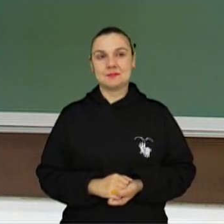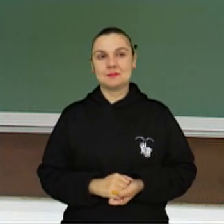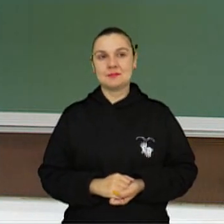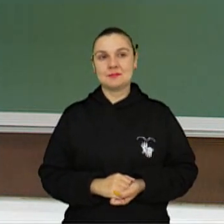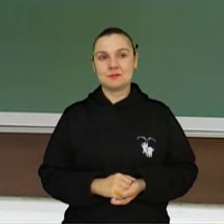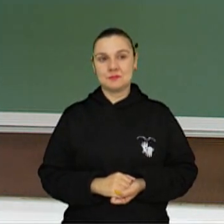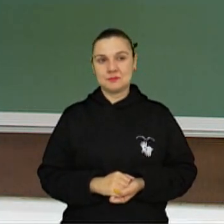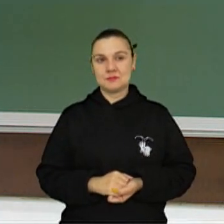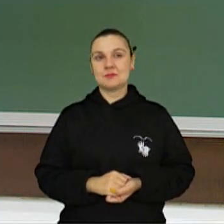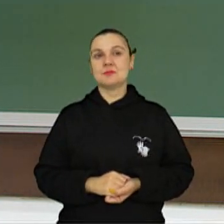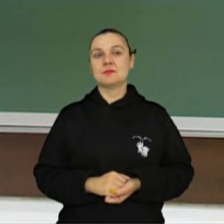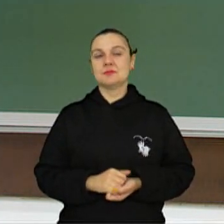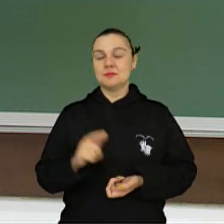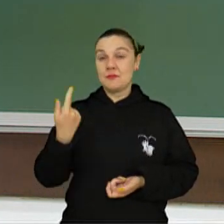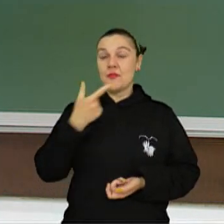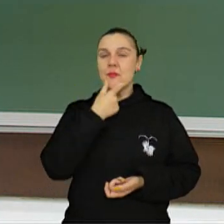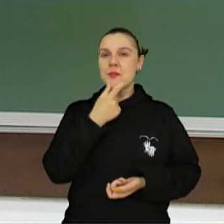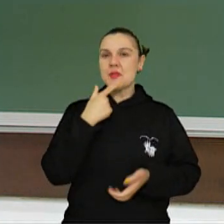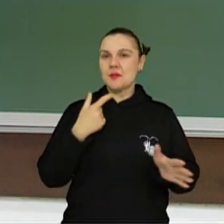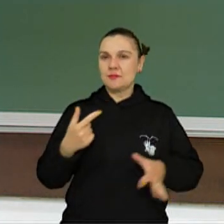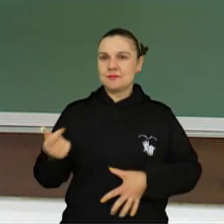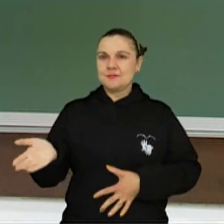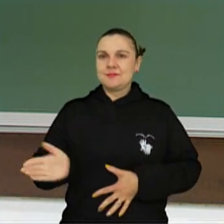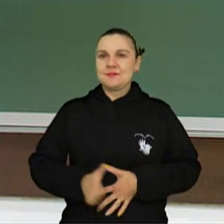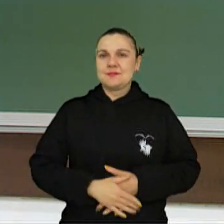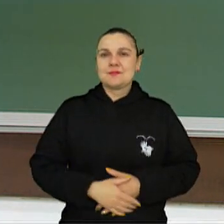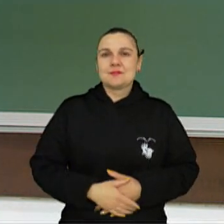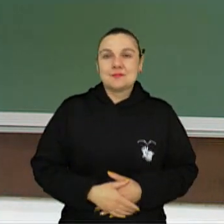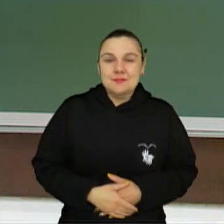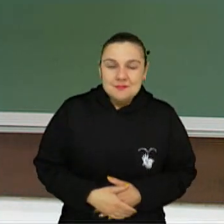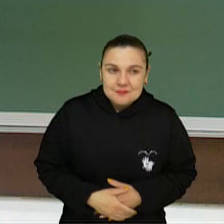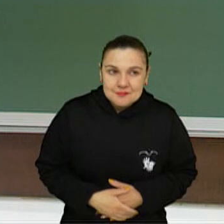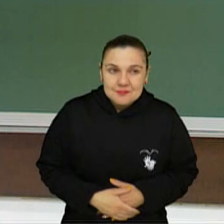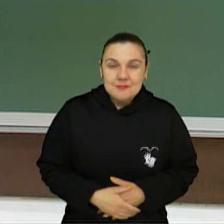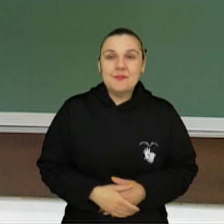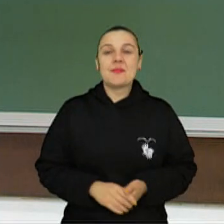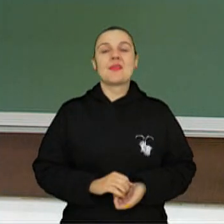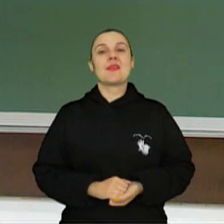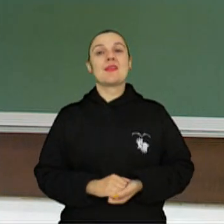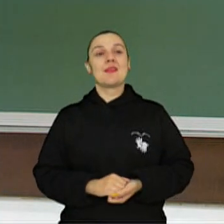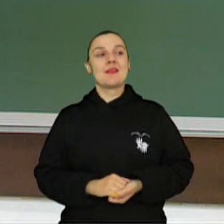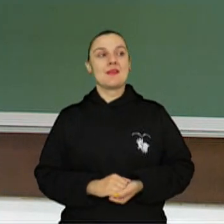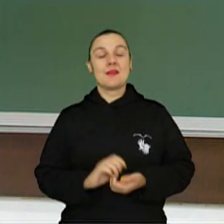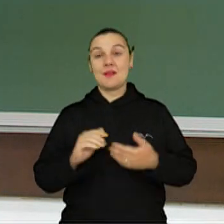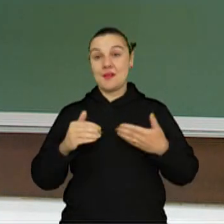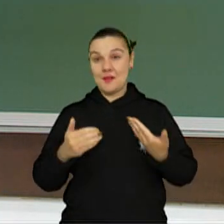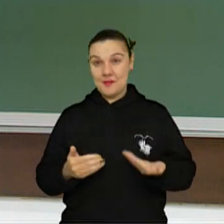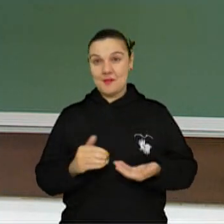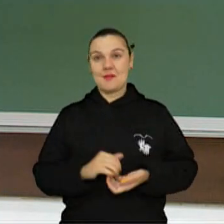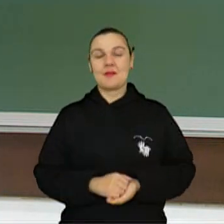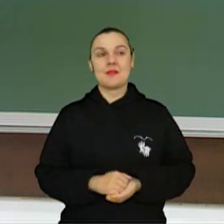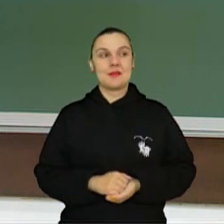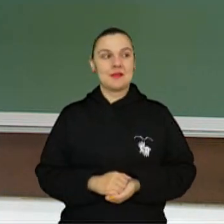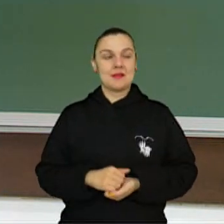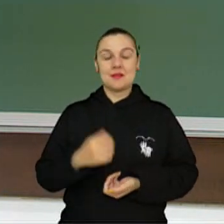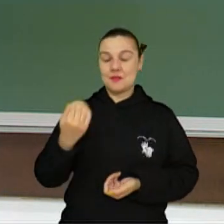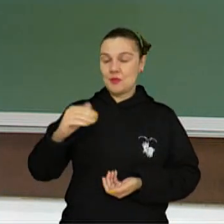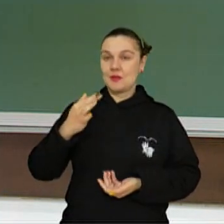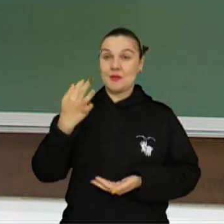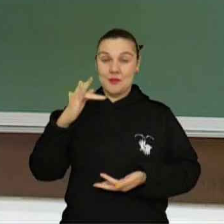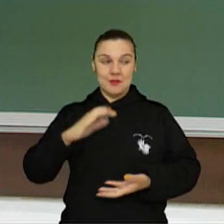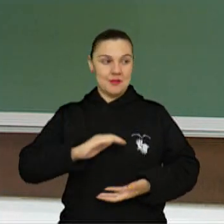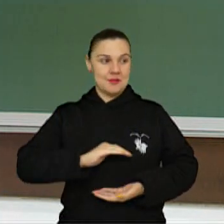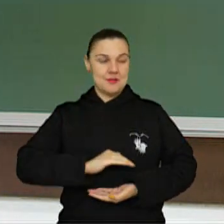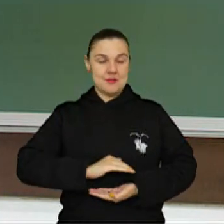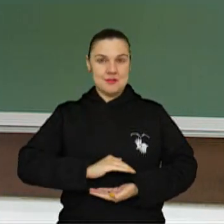E depois, temos el chico aqui com as mãos em la barriga, representando qual dor? Dolor de